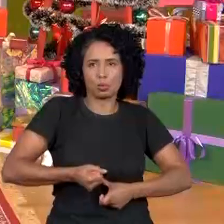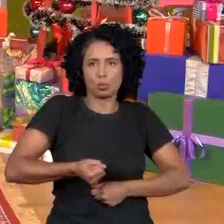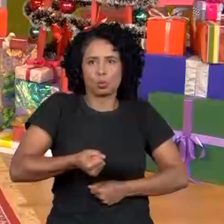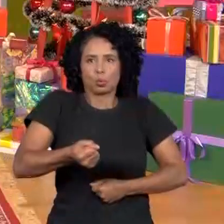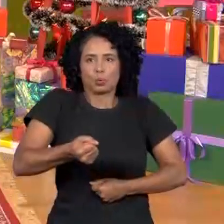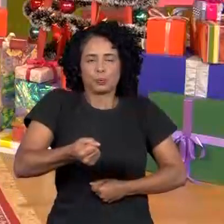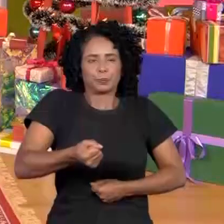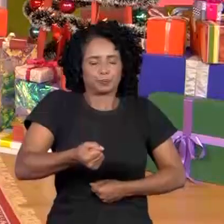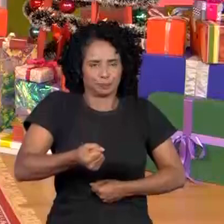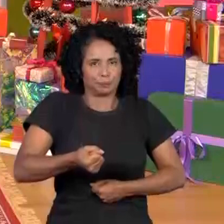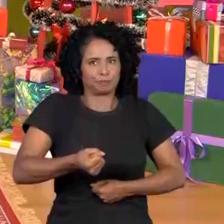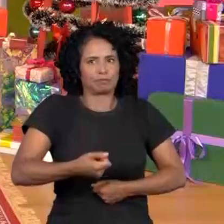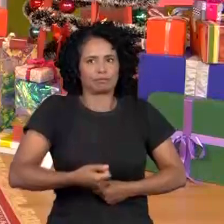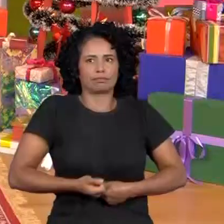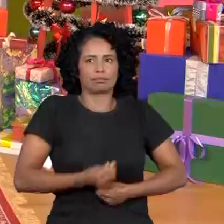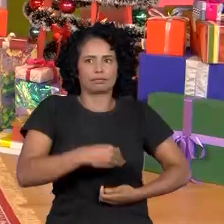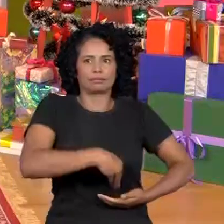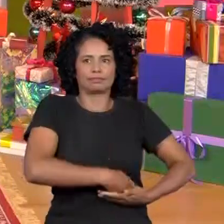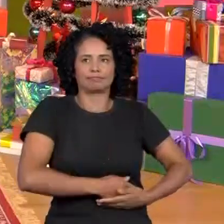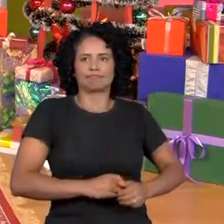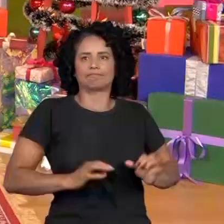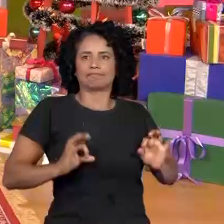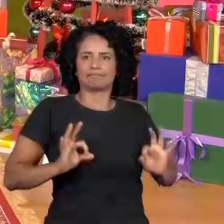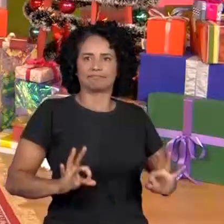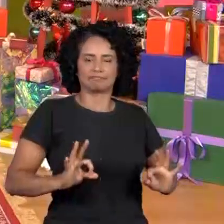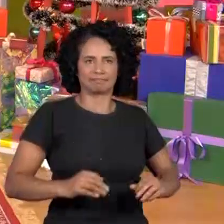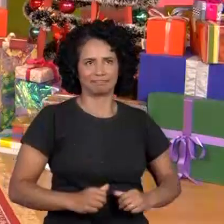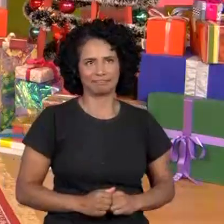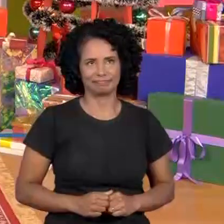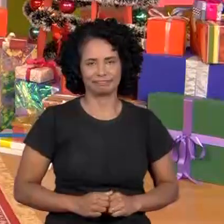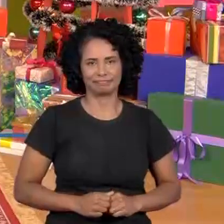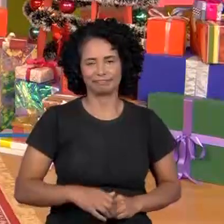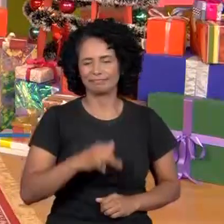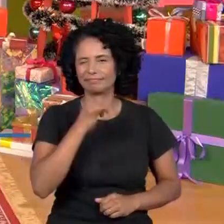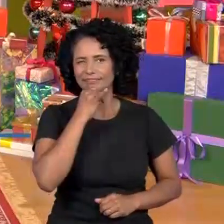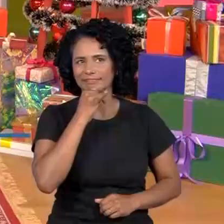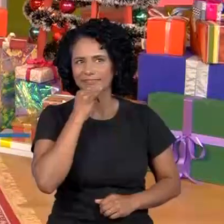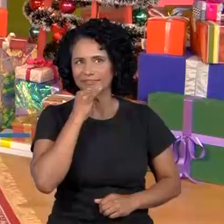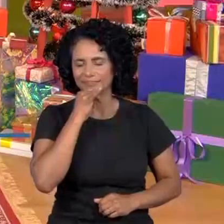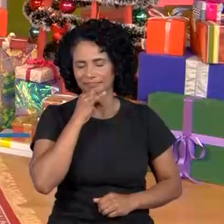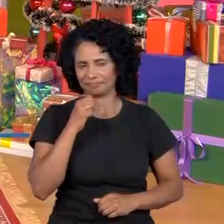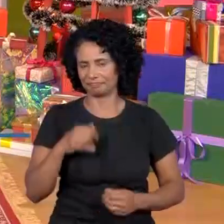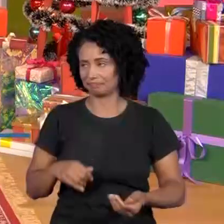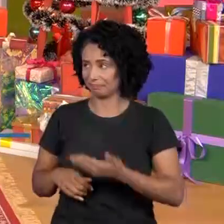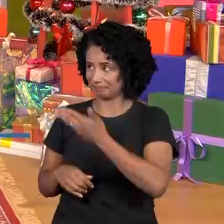uma tira, faz de conta que é o cinto do Papai Noel. Olha lá.